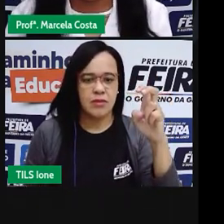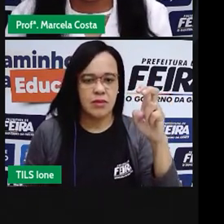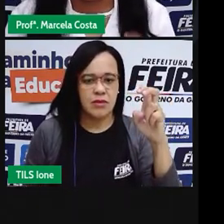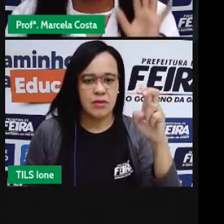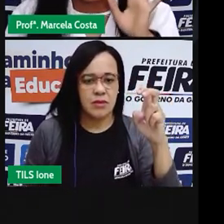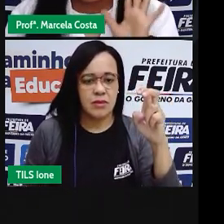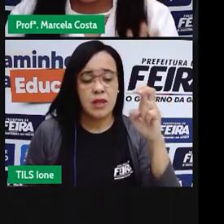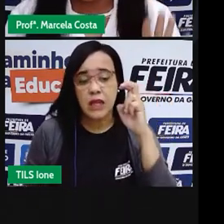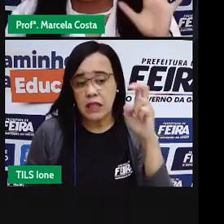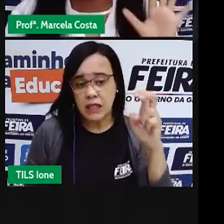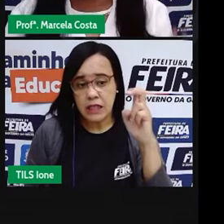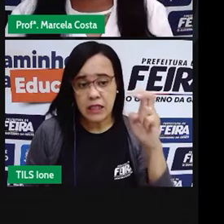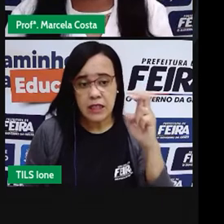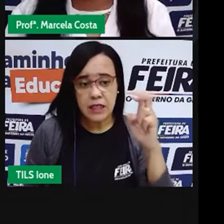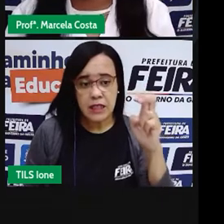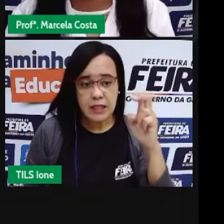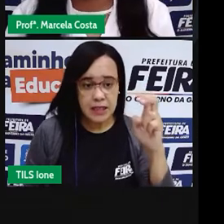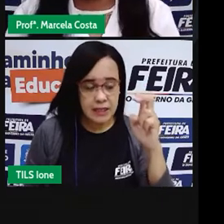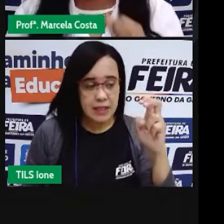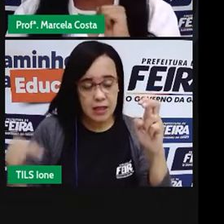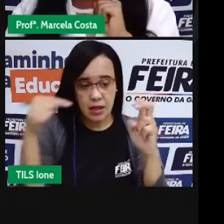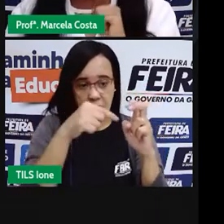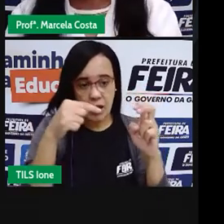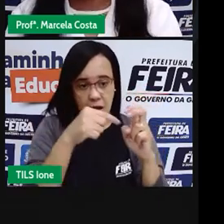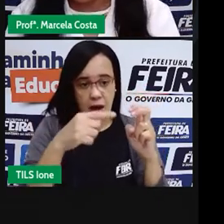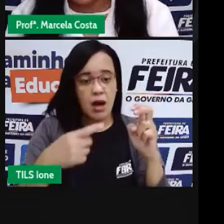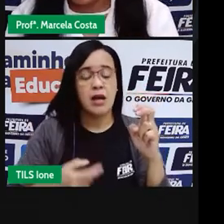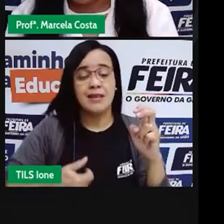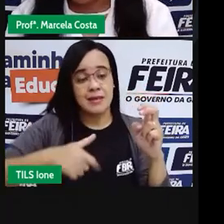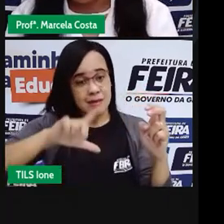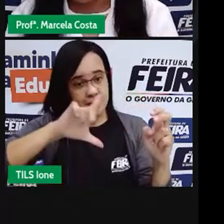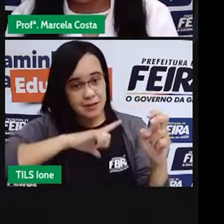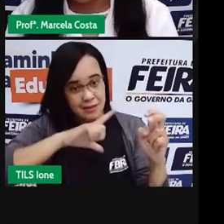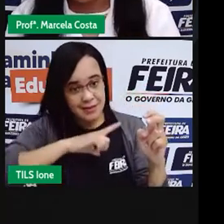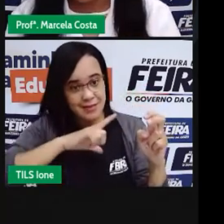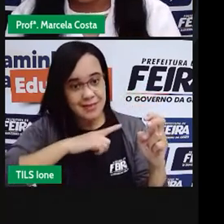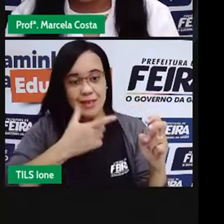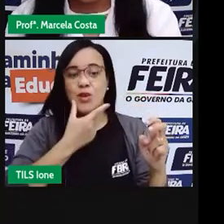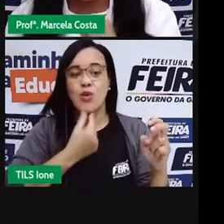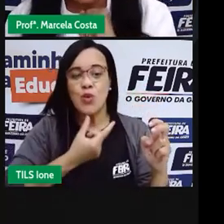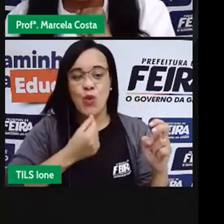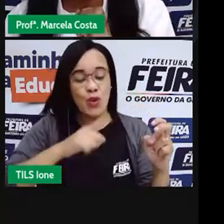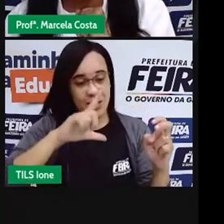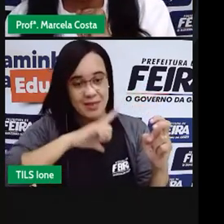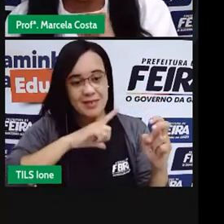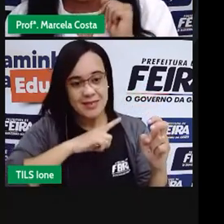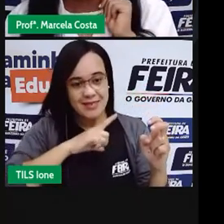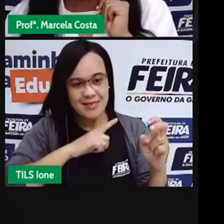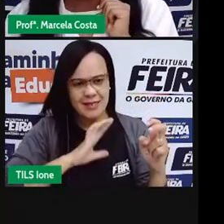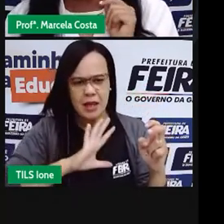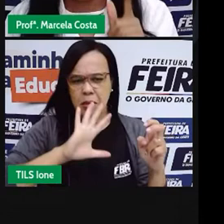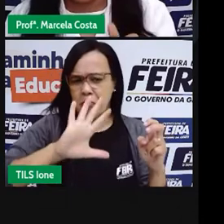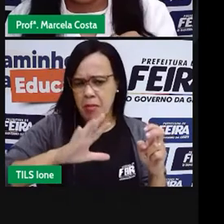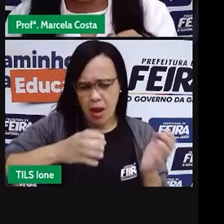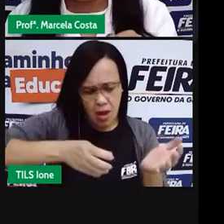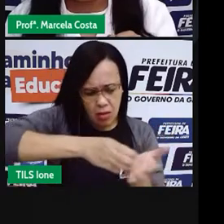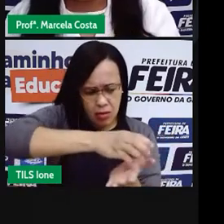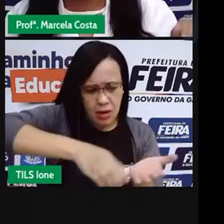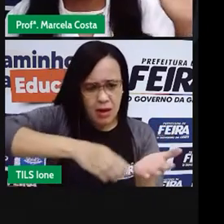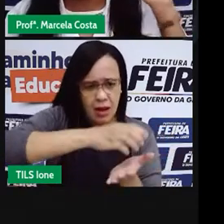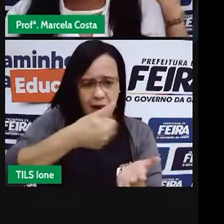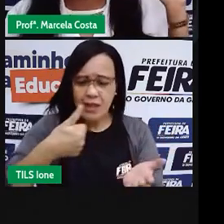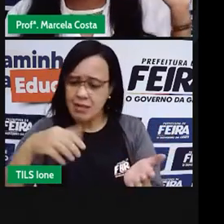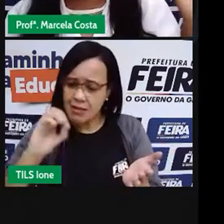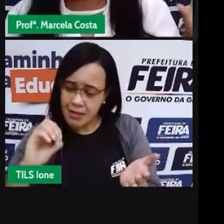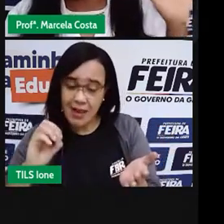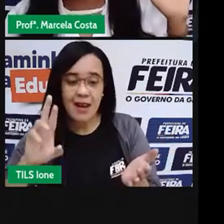1, 2, 3, 4, 5. 5 é a quantidade que o Thiago tem. Mas o carrinho custa 10.